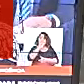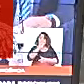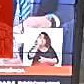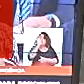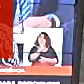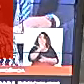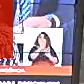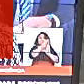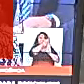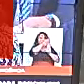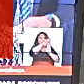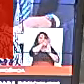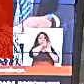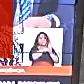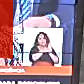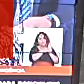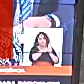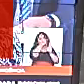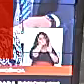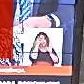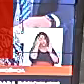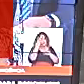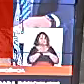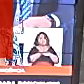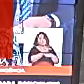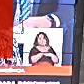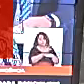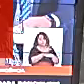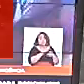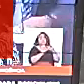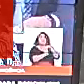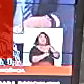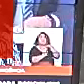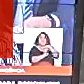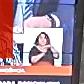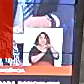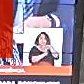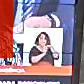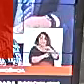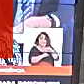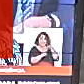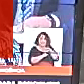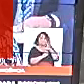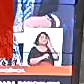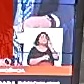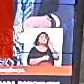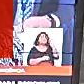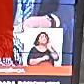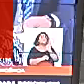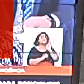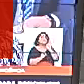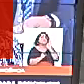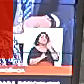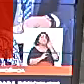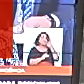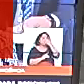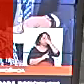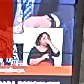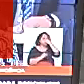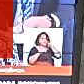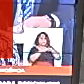Durante todo o período da pandemia, as empresas andaram com 50% da lotação e, ainda assim, foi mantido o compromisso